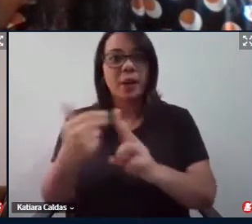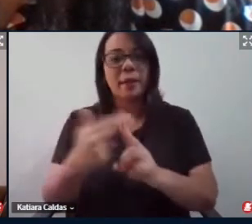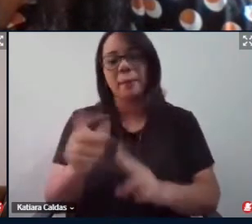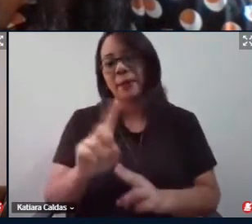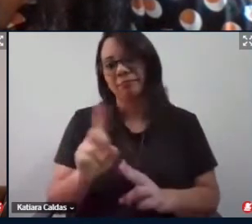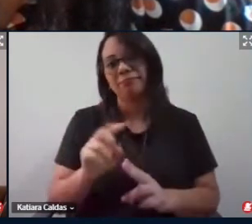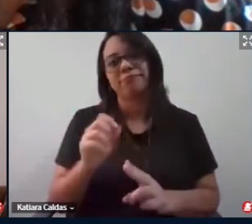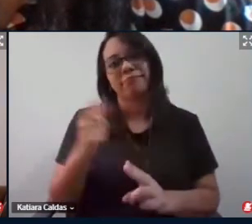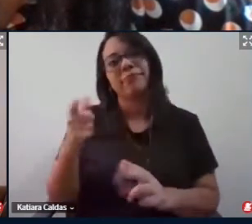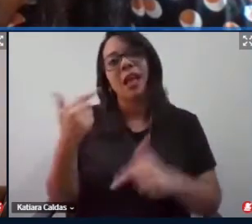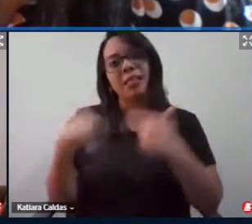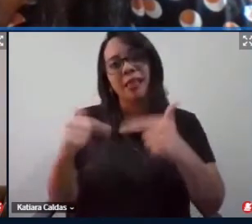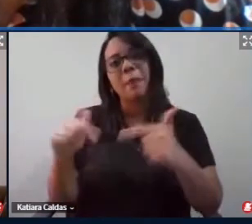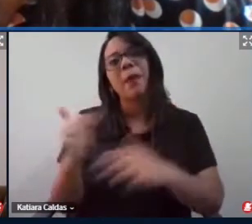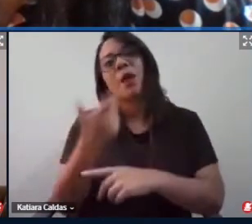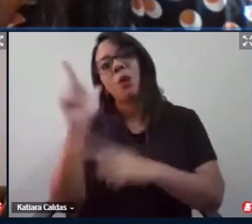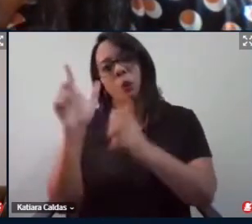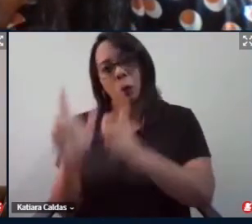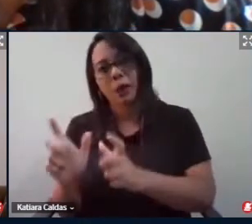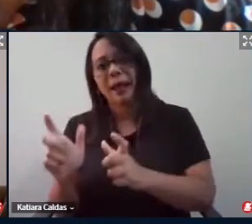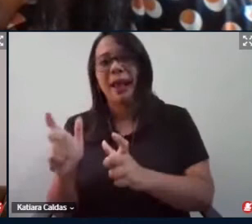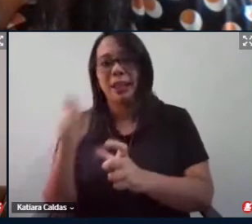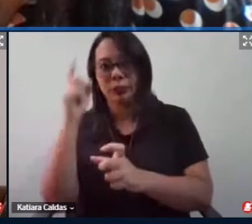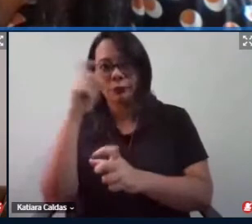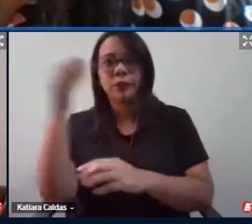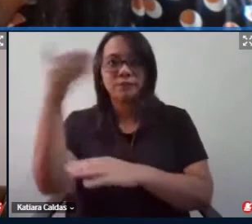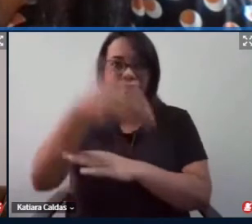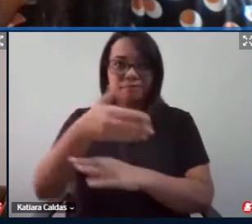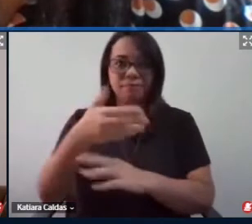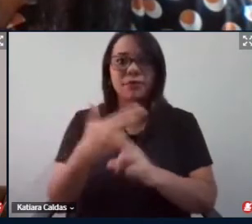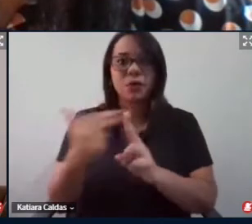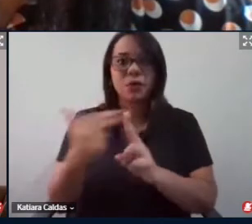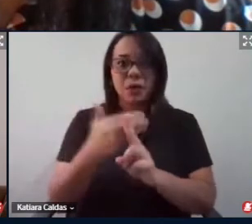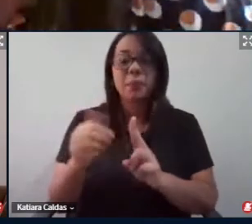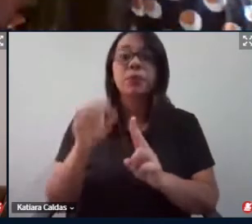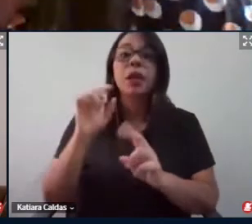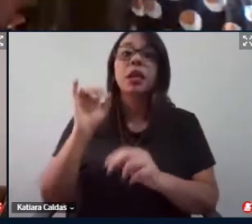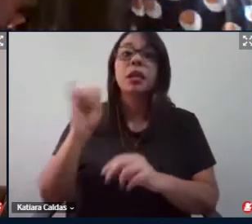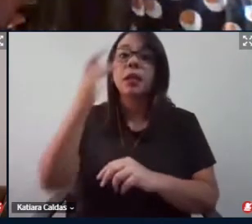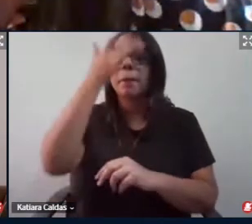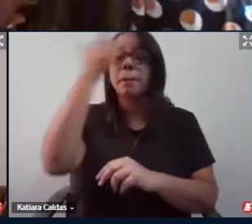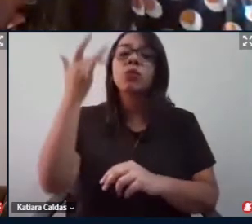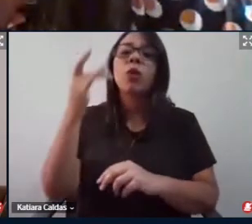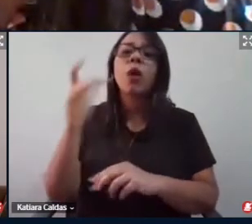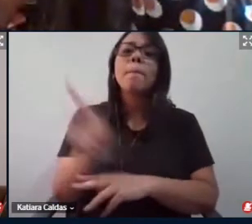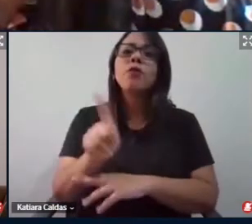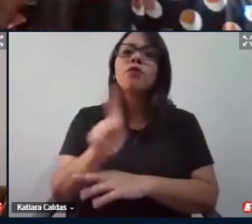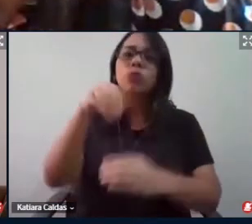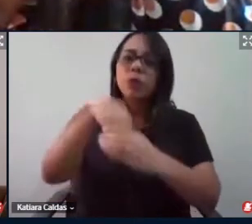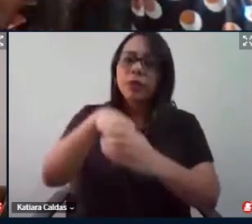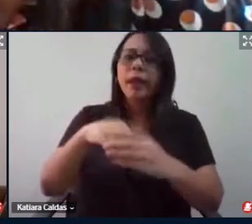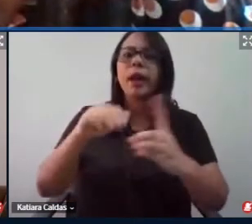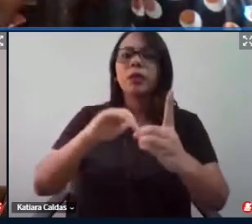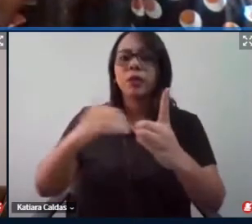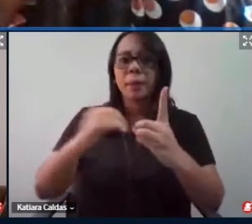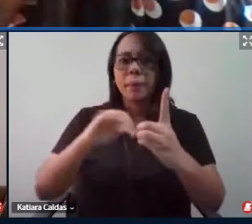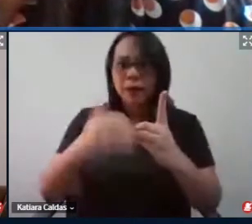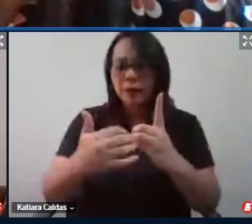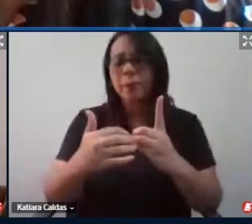Alex trabalha fora e tal. Então, aqueles que são professores lá do departamento,